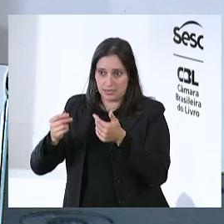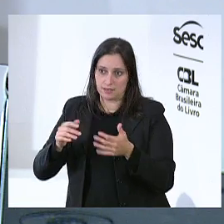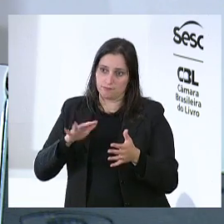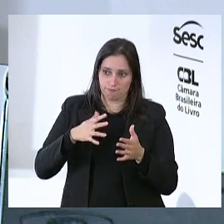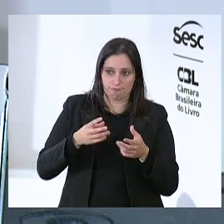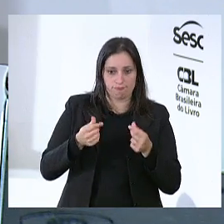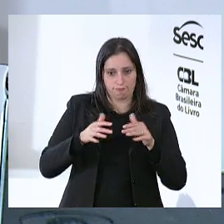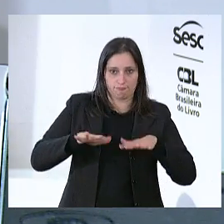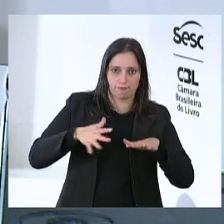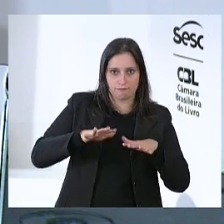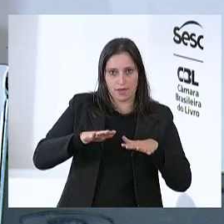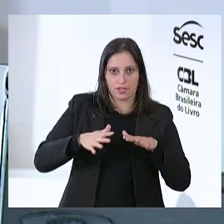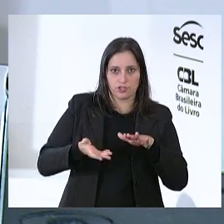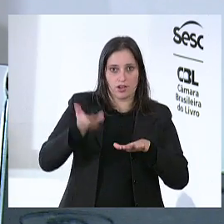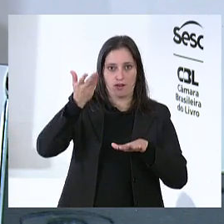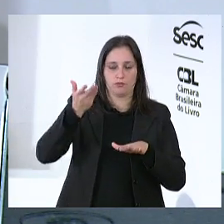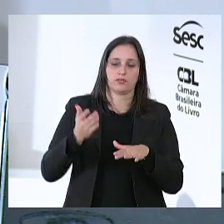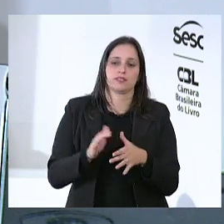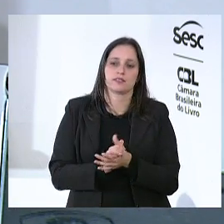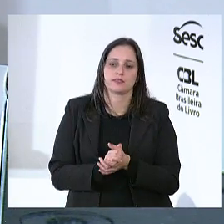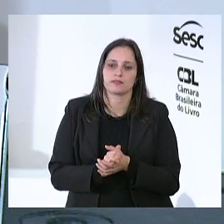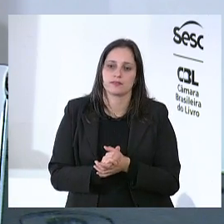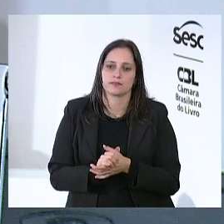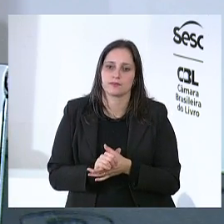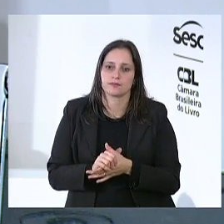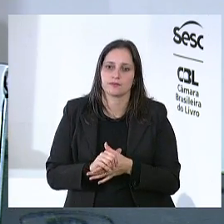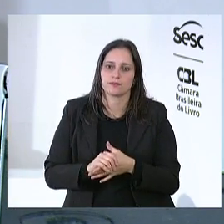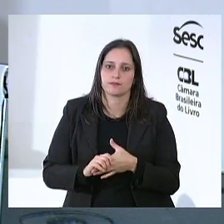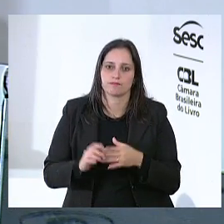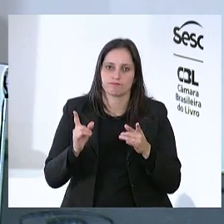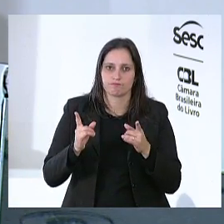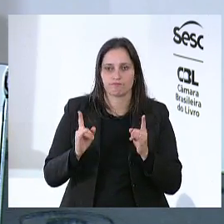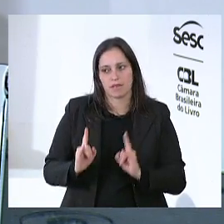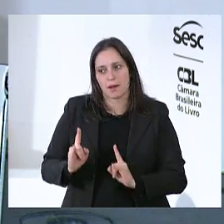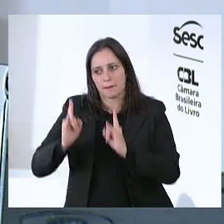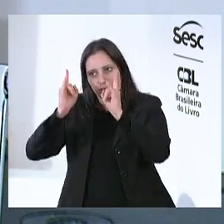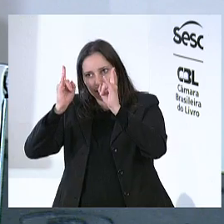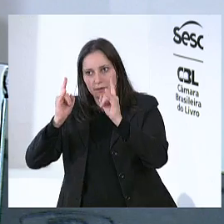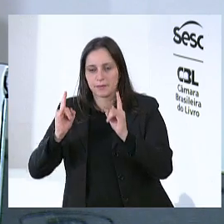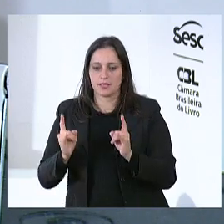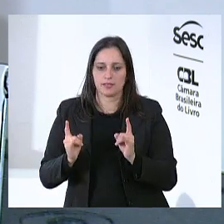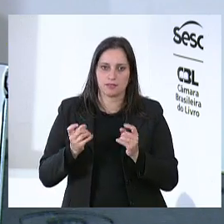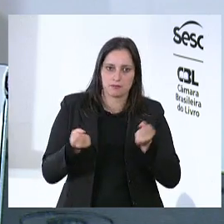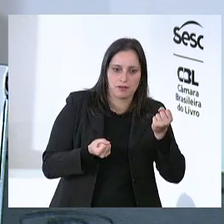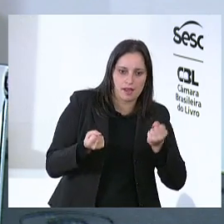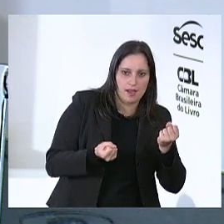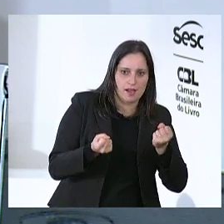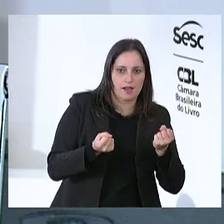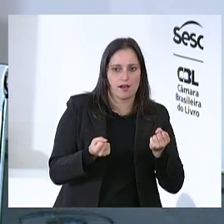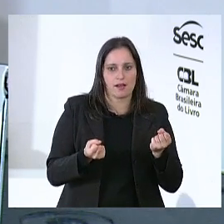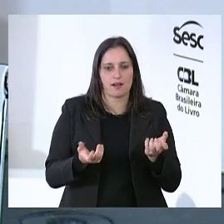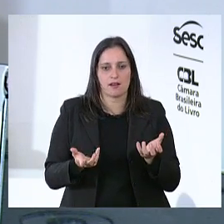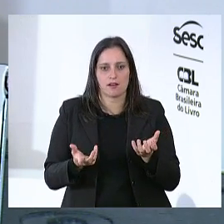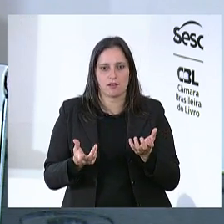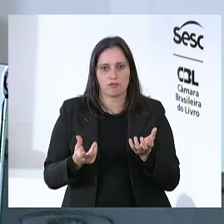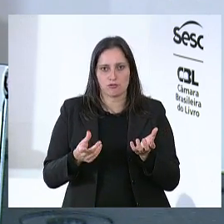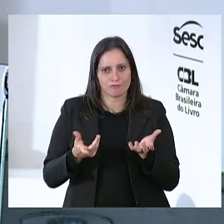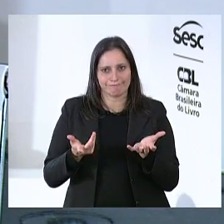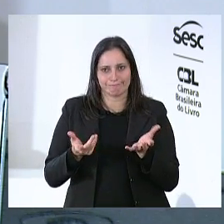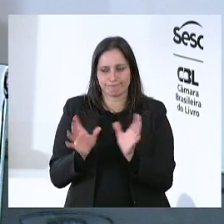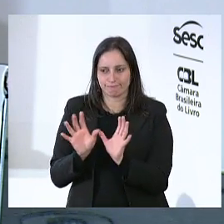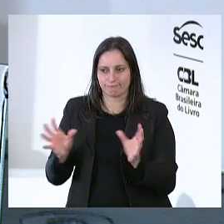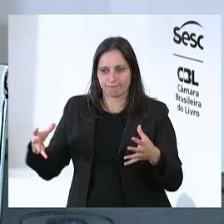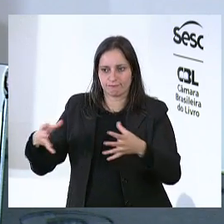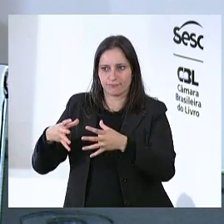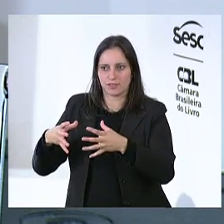Certo? Média e média alta. O apartamento, o automóvel, né? Enfim, gerou-se uma elite e o